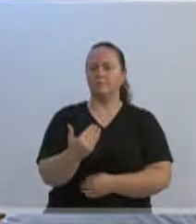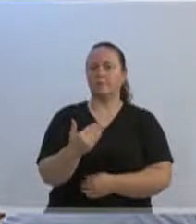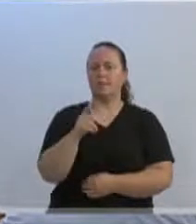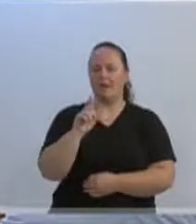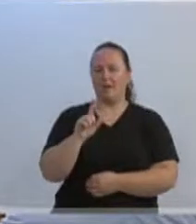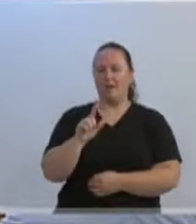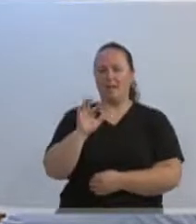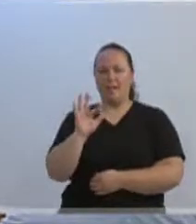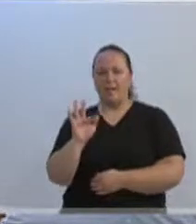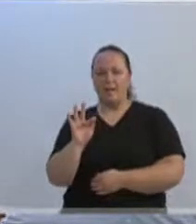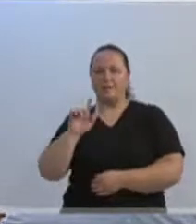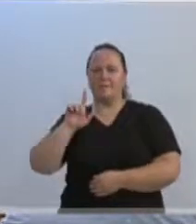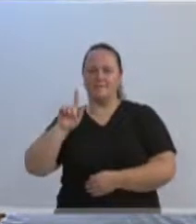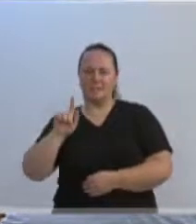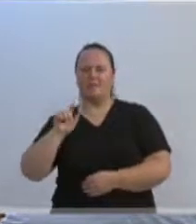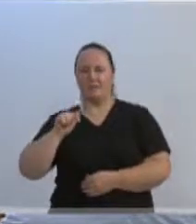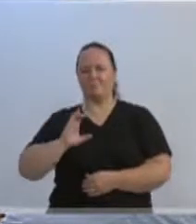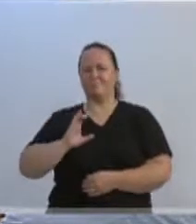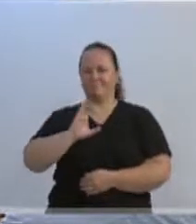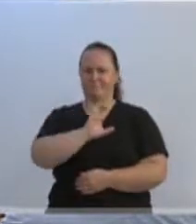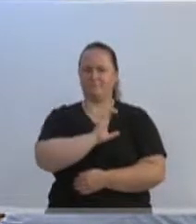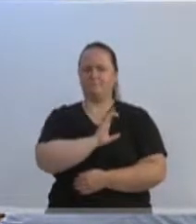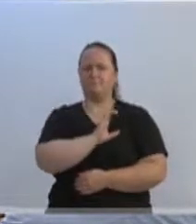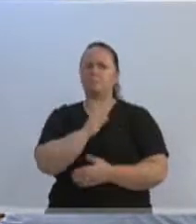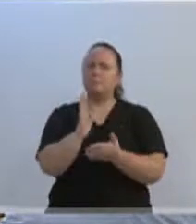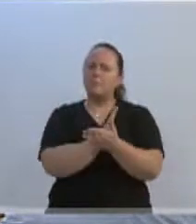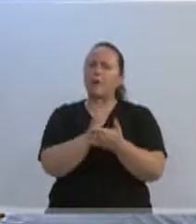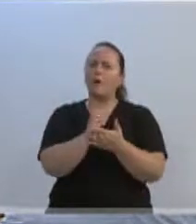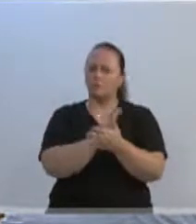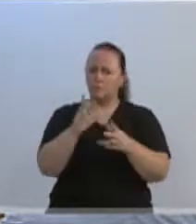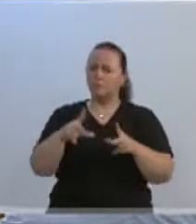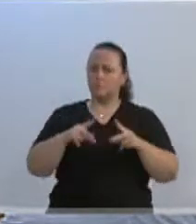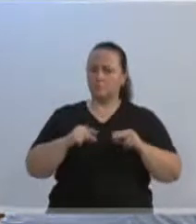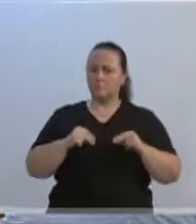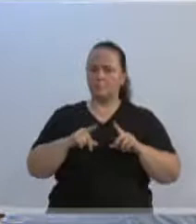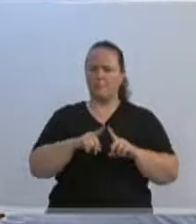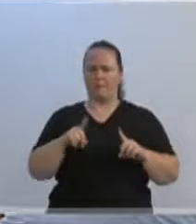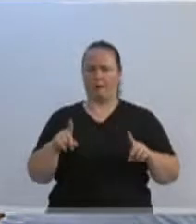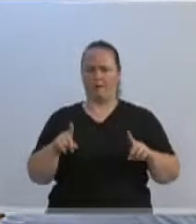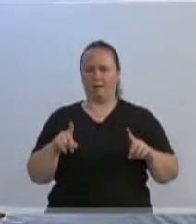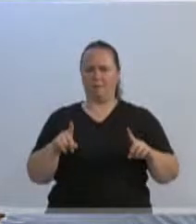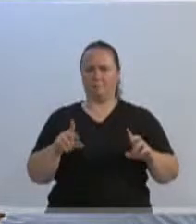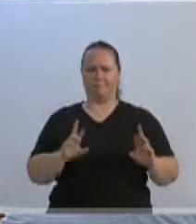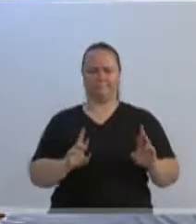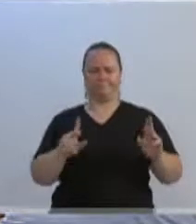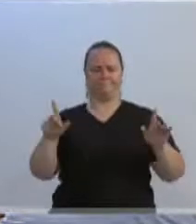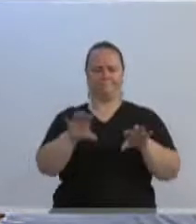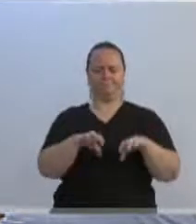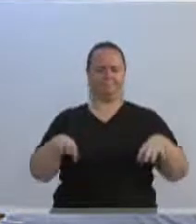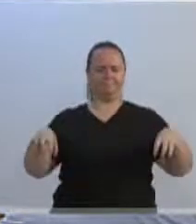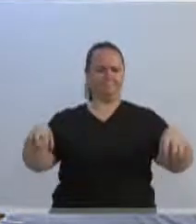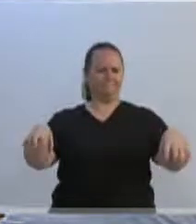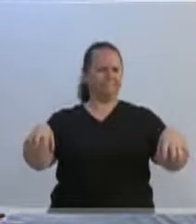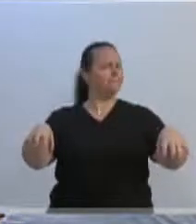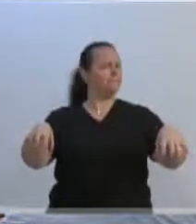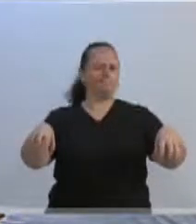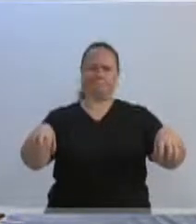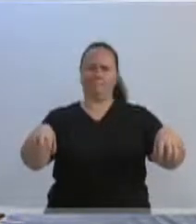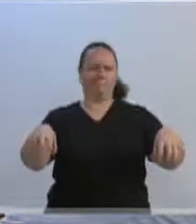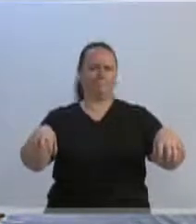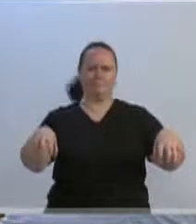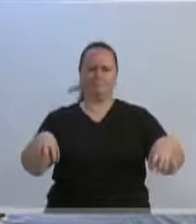que esses só merecedor mas discriminação não perdoou lanzarin discriminação não